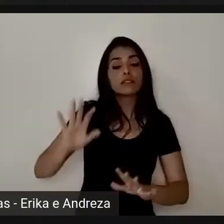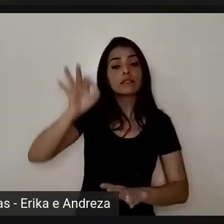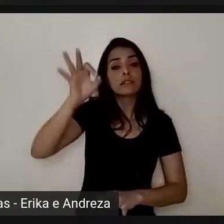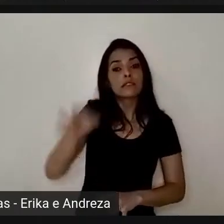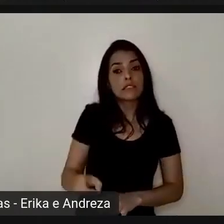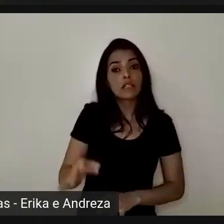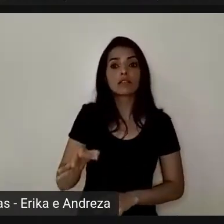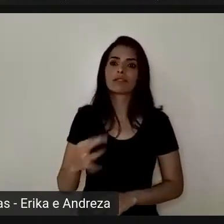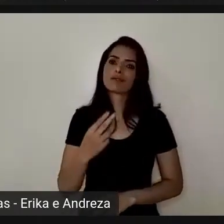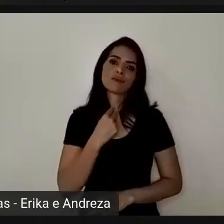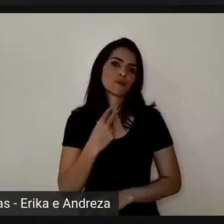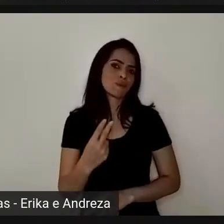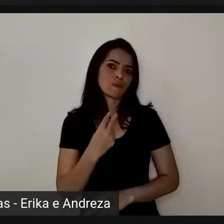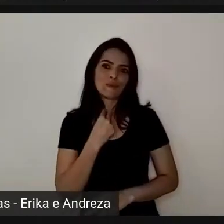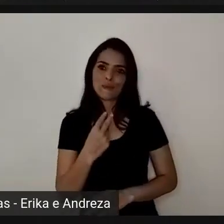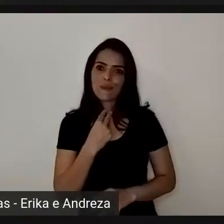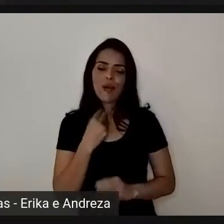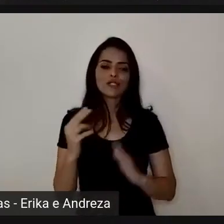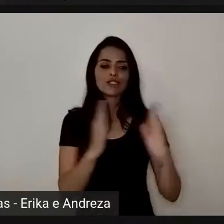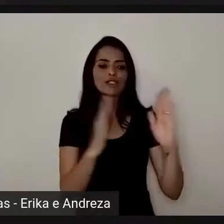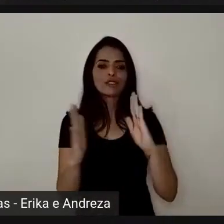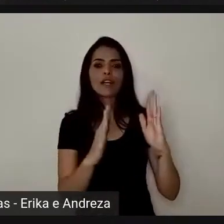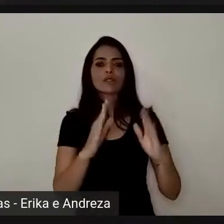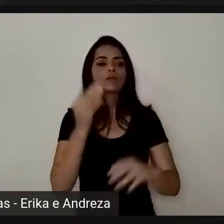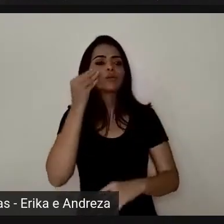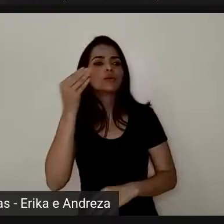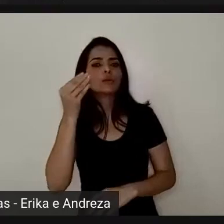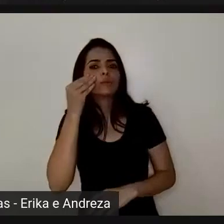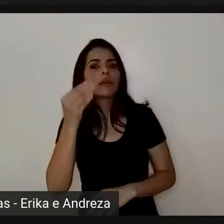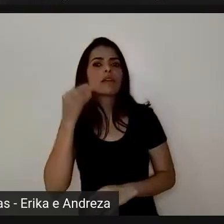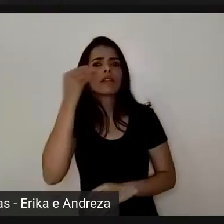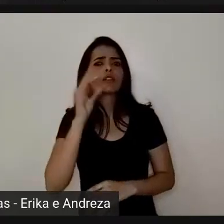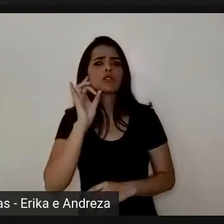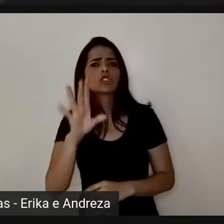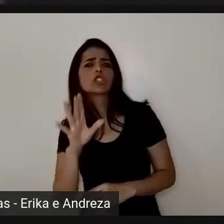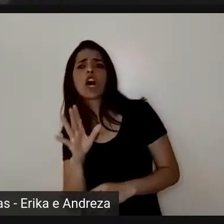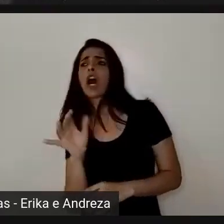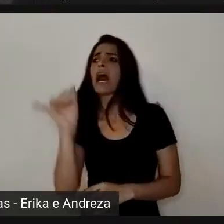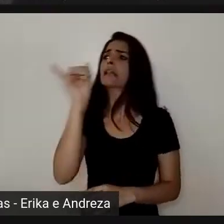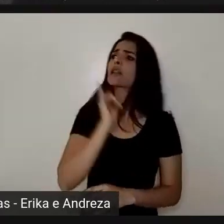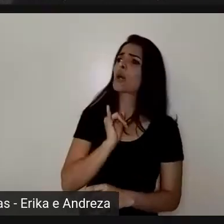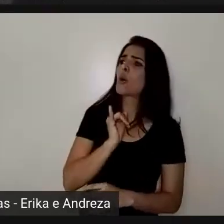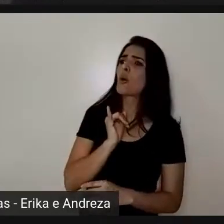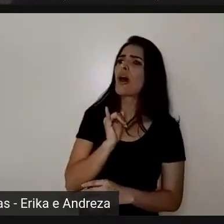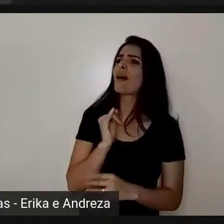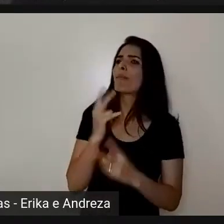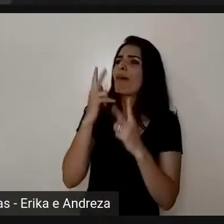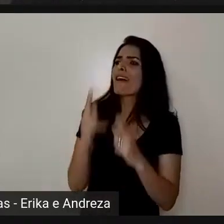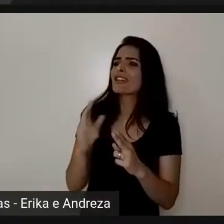pode deixar o estágio probatório continuar sendo meramente protocolar, como infelizmente é hoje.